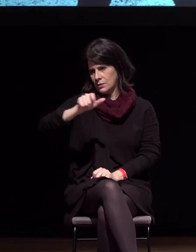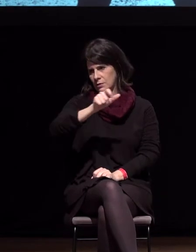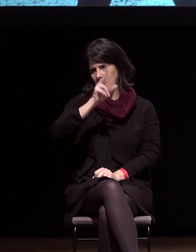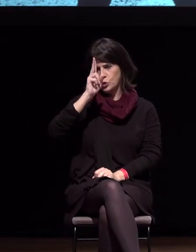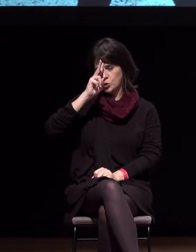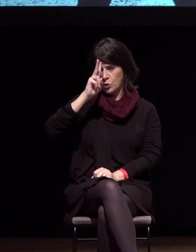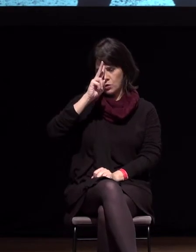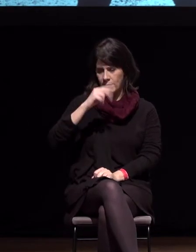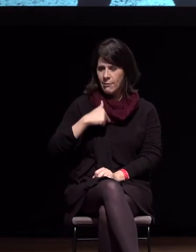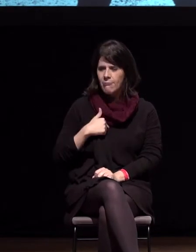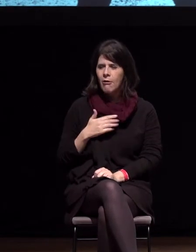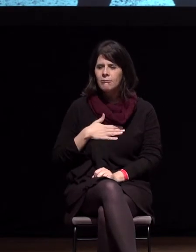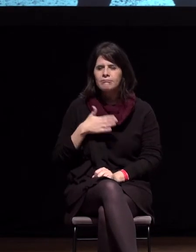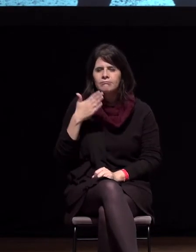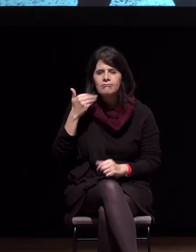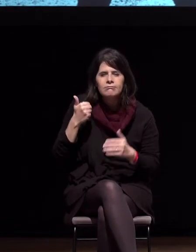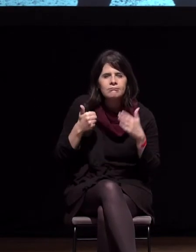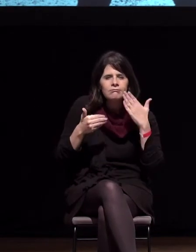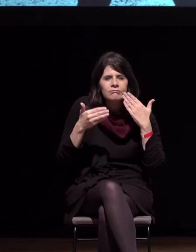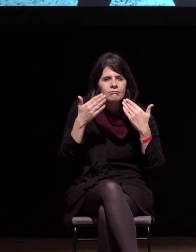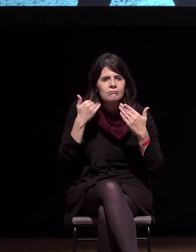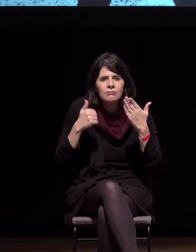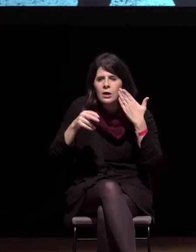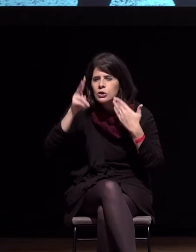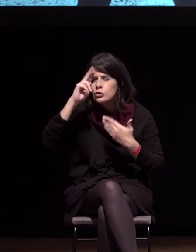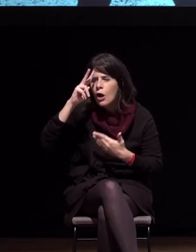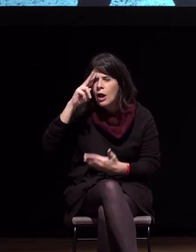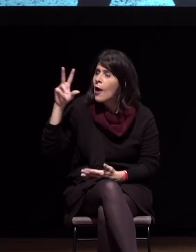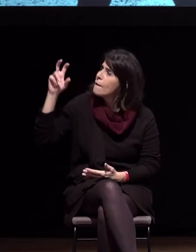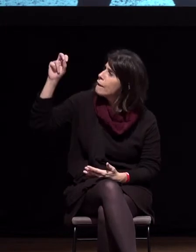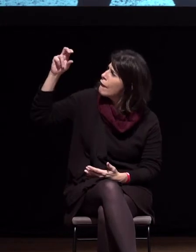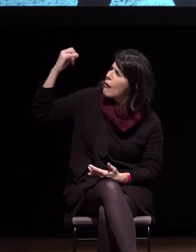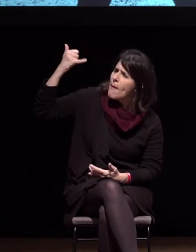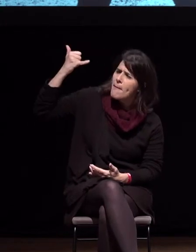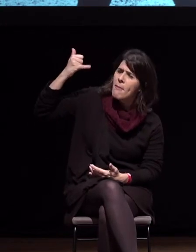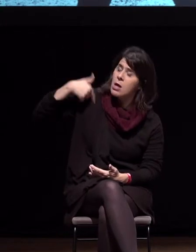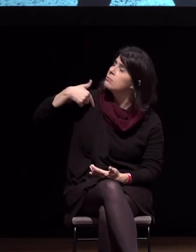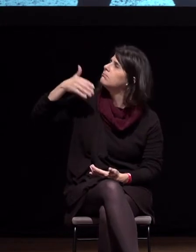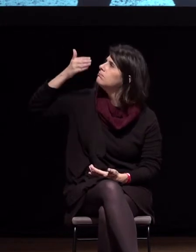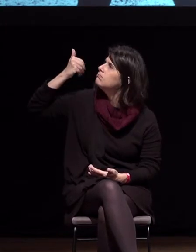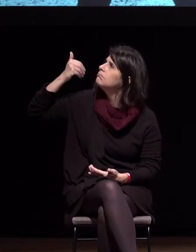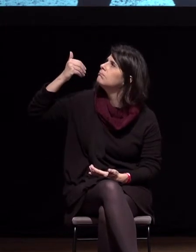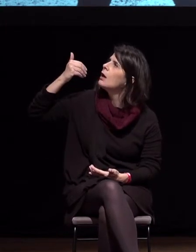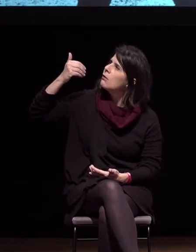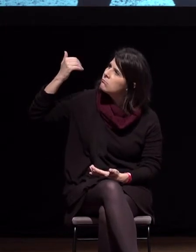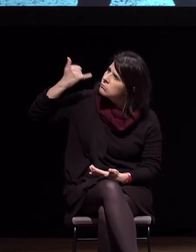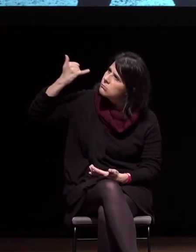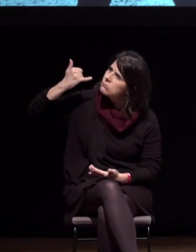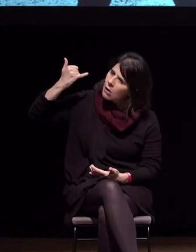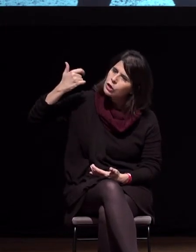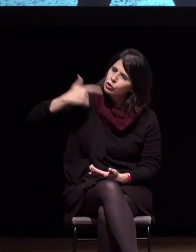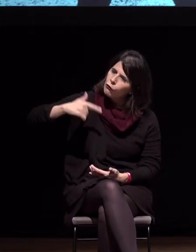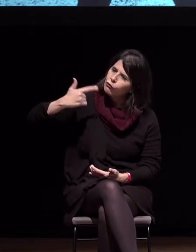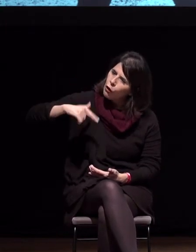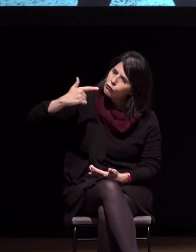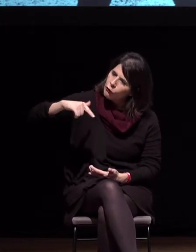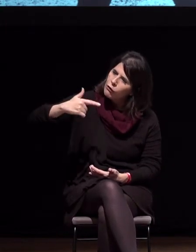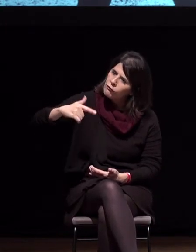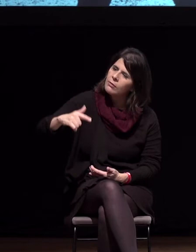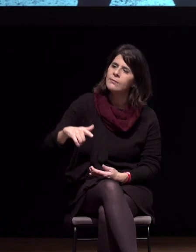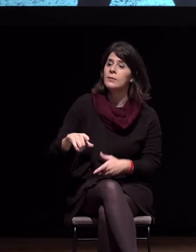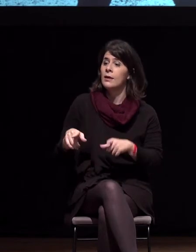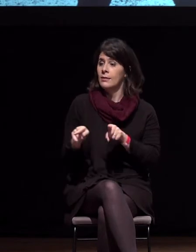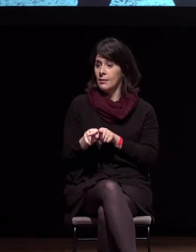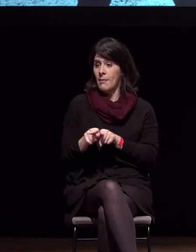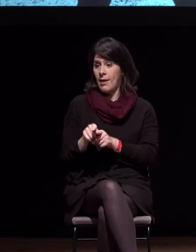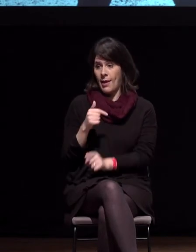histórias possíveis, que escutava todas as histórias que a avó contava, repetidamente. E eu também sou a